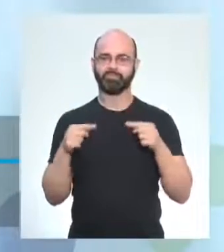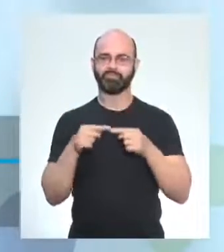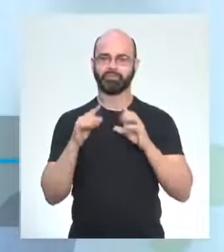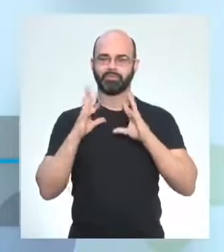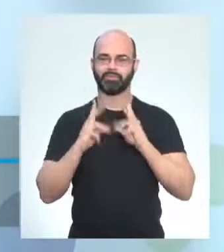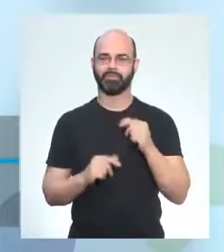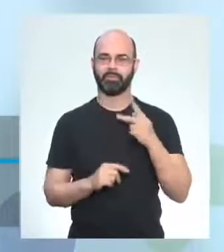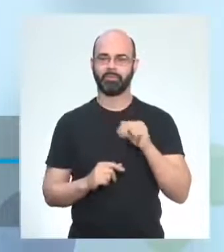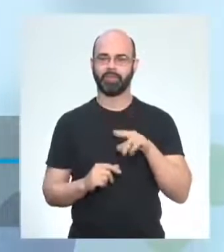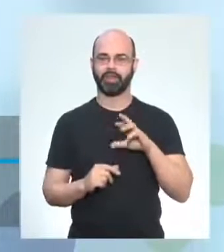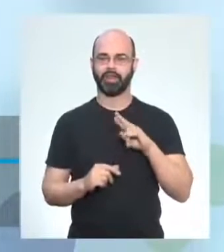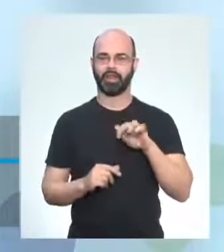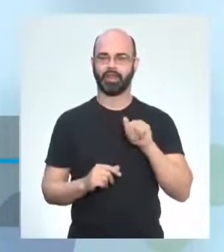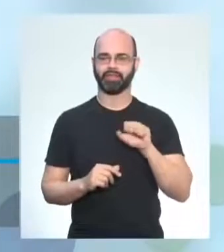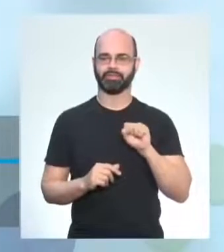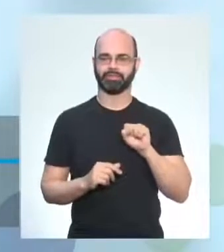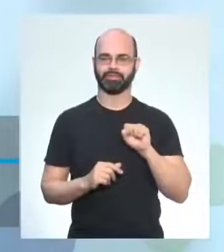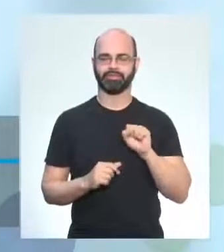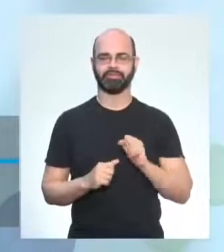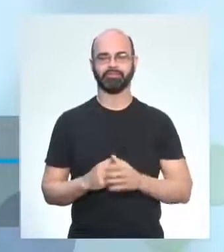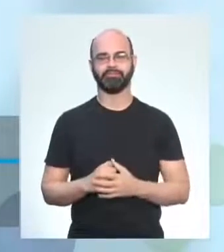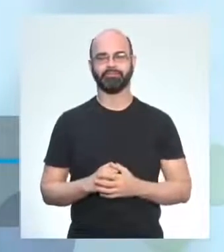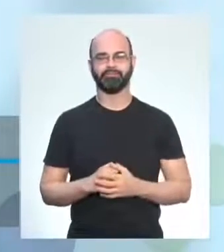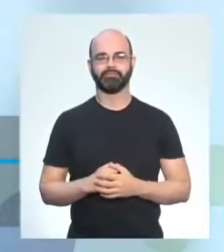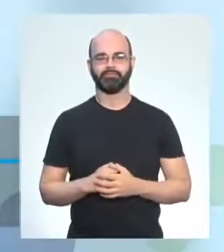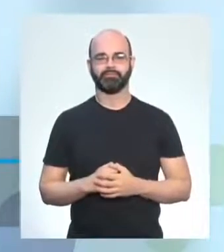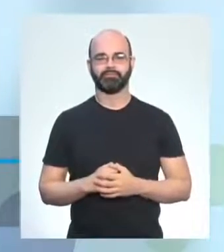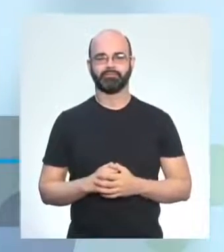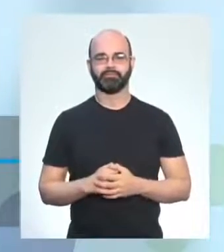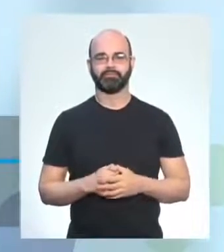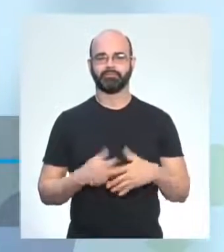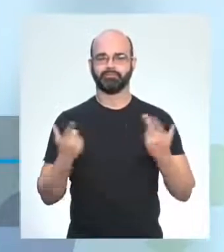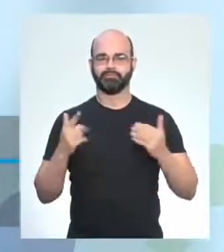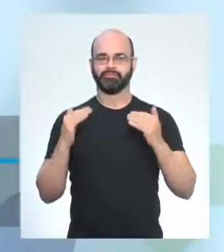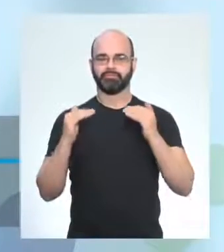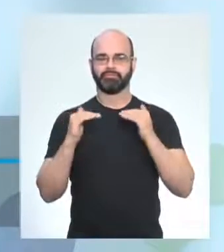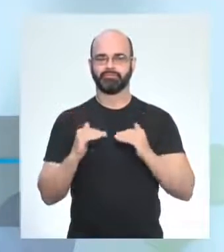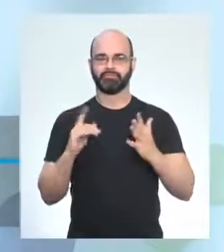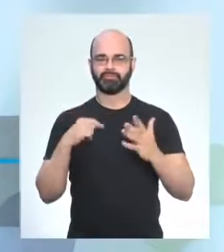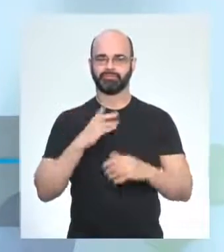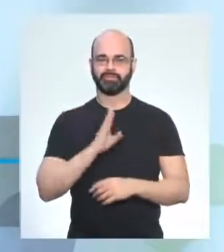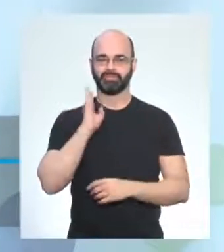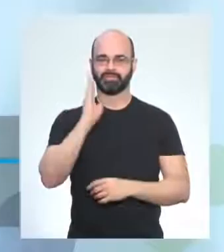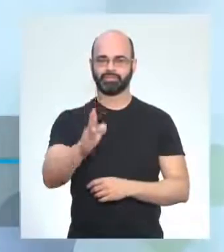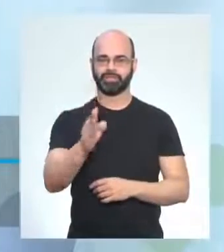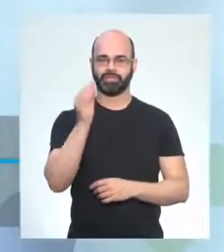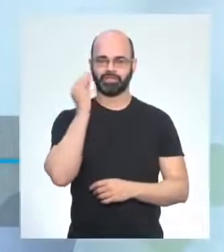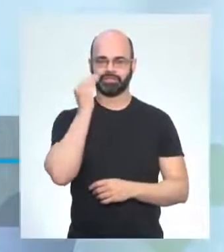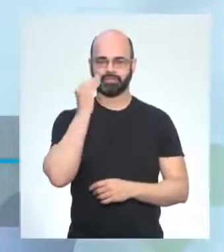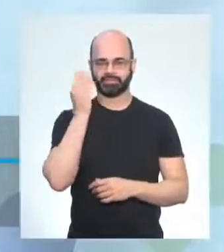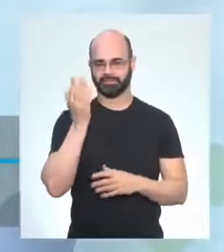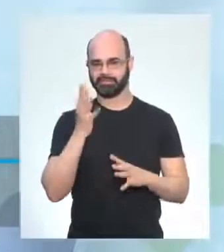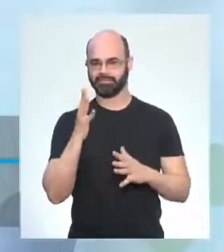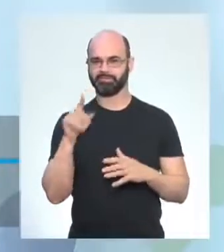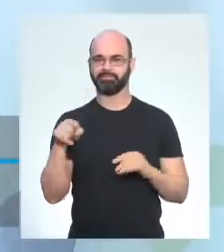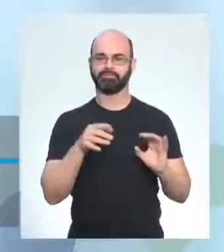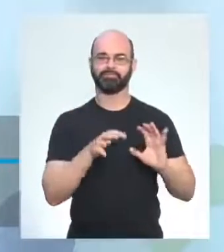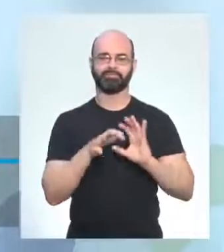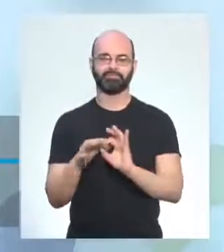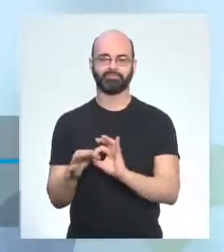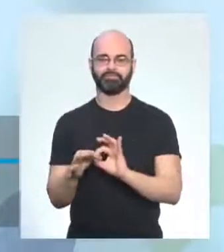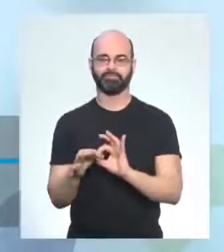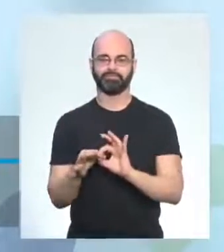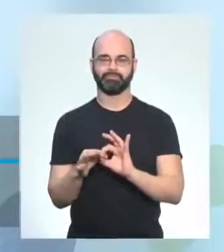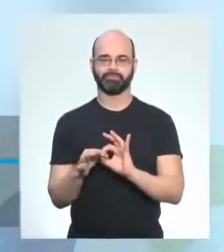para o próximo aí, ó. Então agora a gente vai falar de uma forma mais direta o que está mais ligado